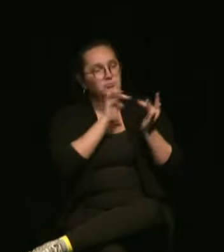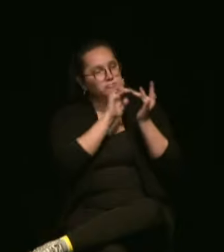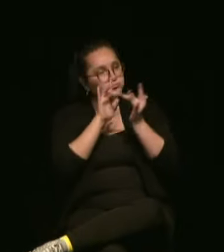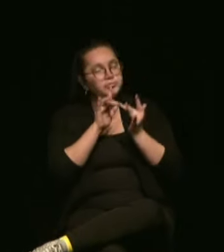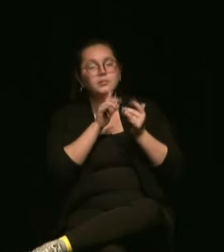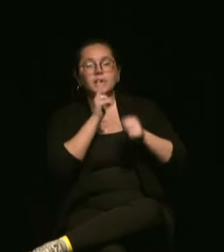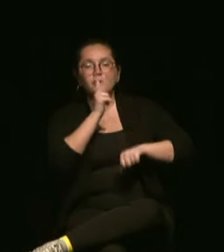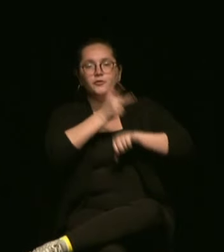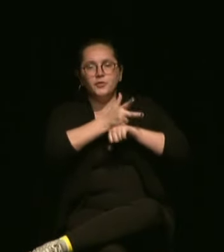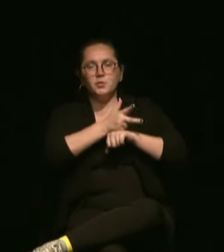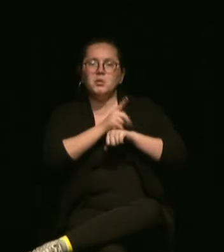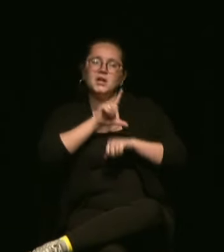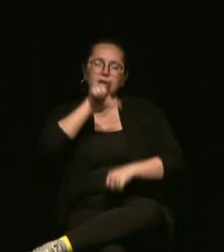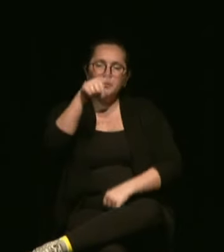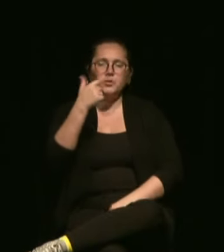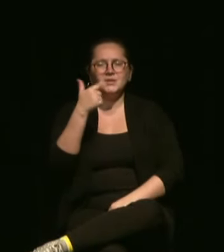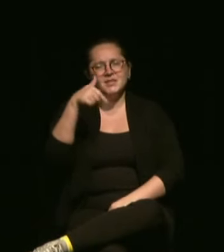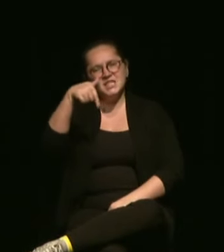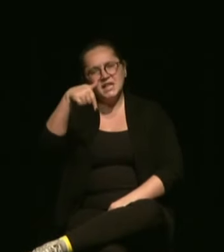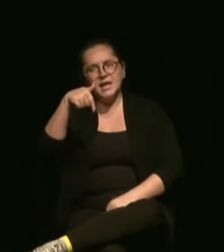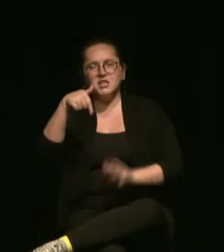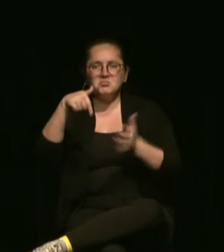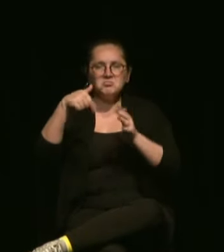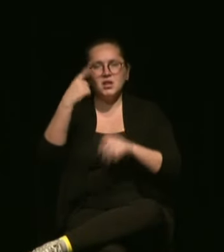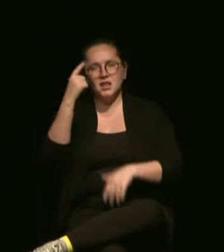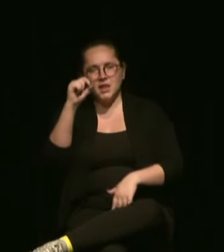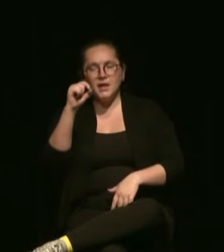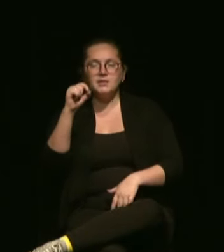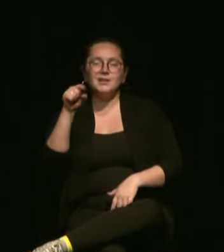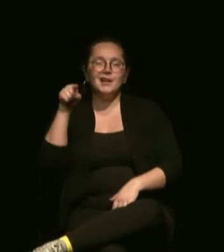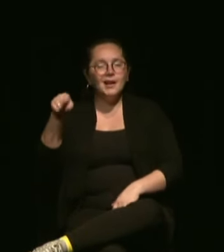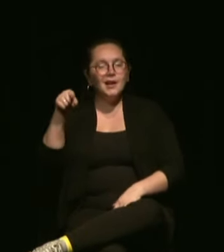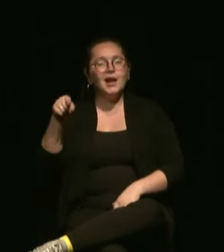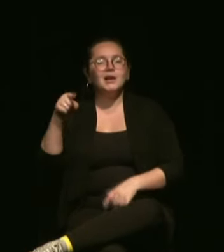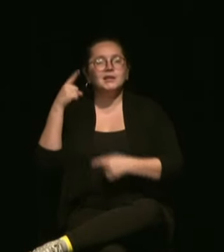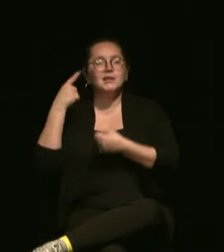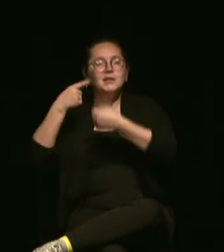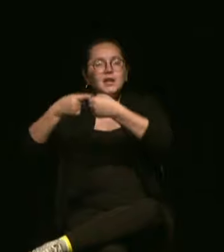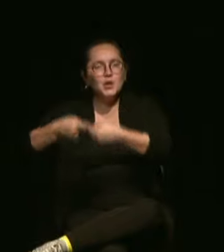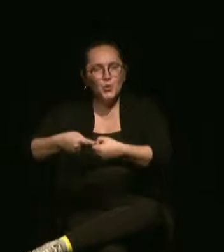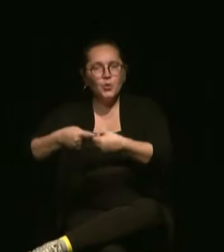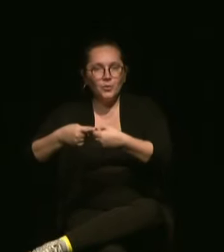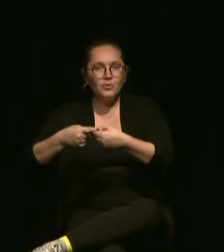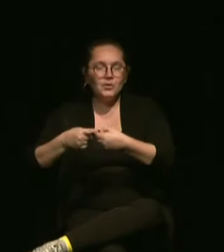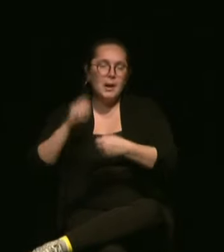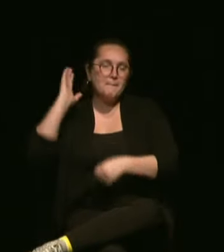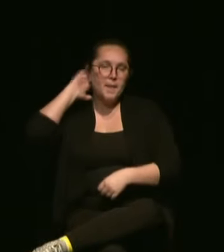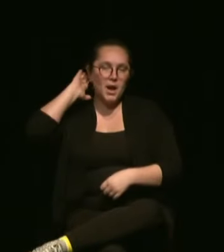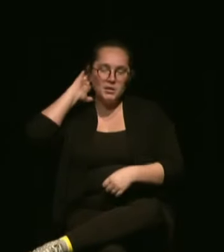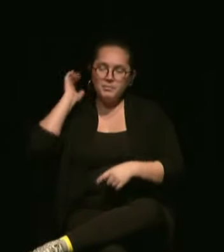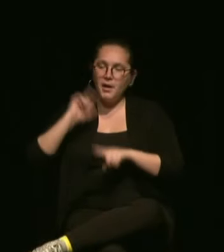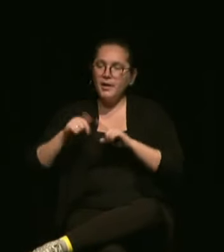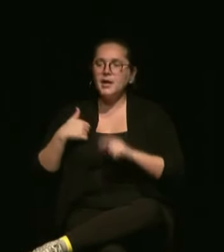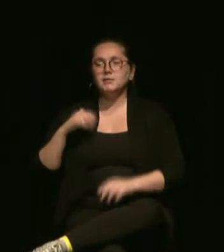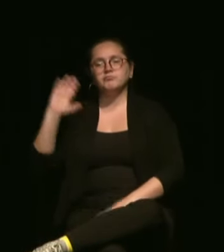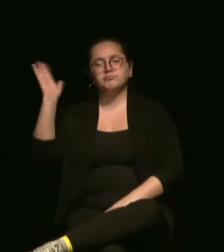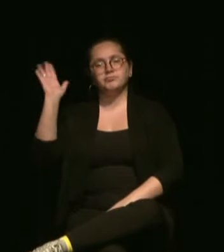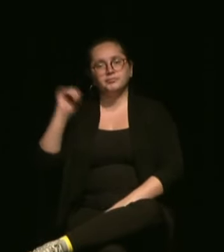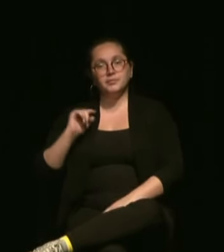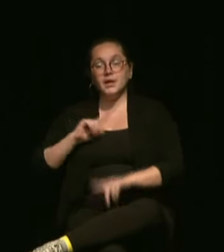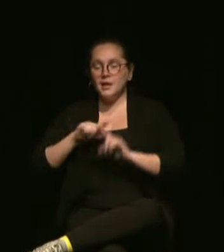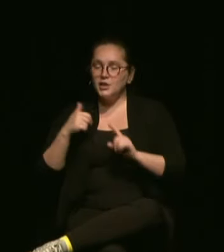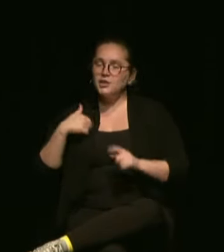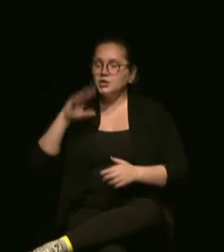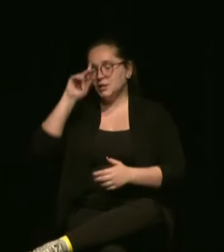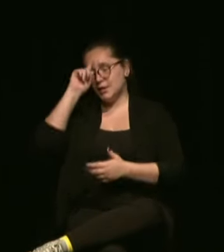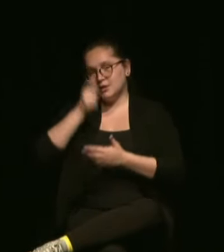e depois de 7 ou 10 dias lá naquela cidadezinha no interior da Paraíba, ele vai se despedir. E a gente decidiu que essa despedida devia ser